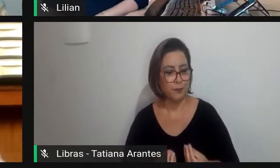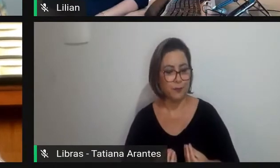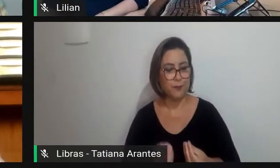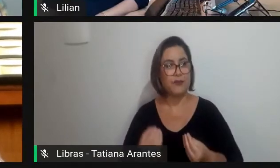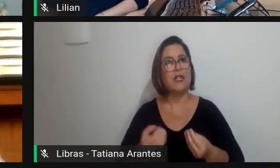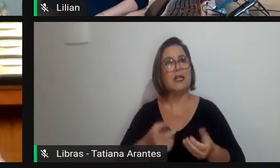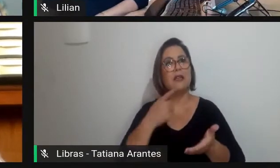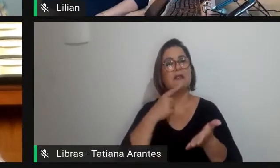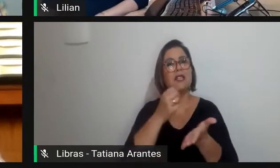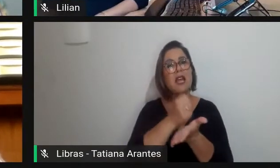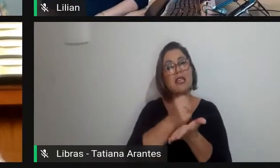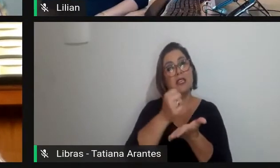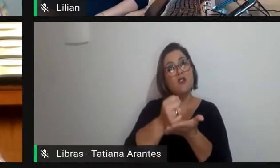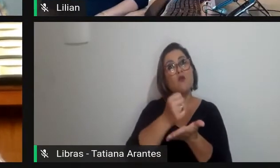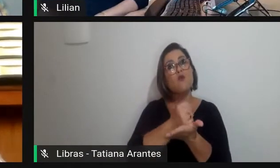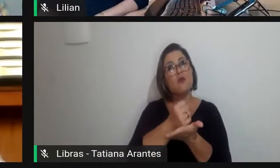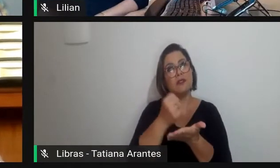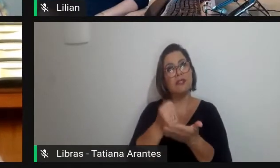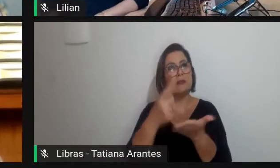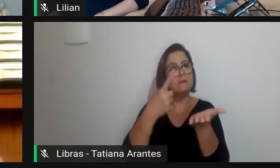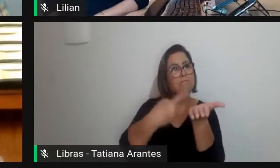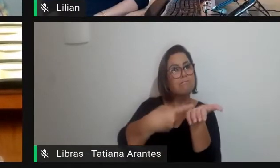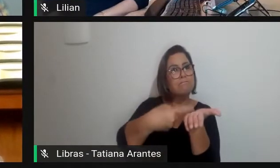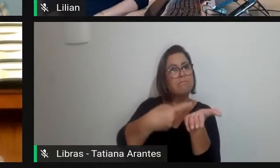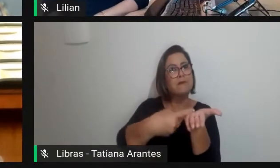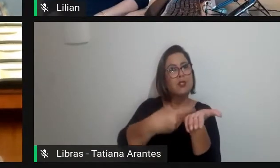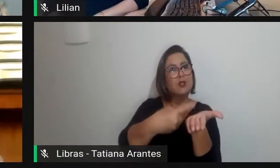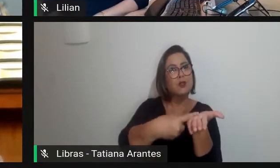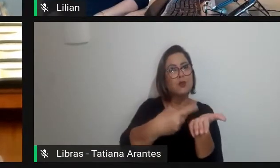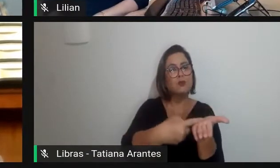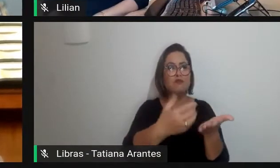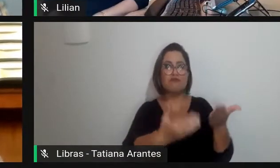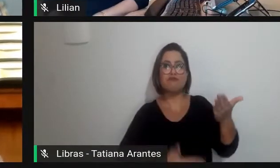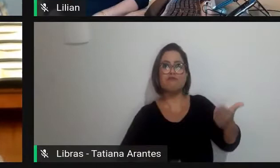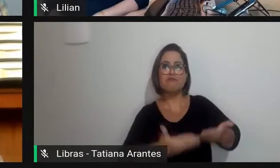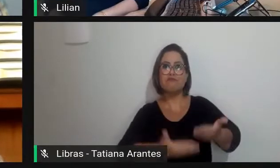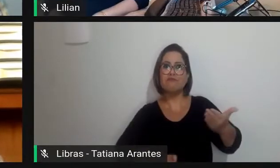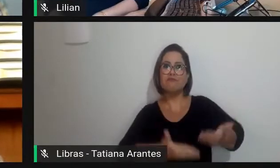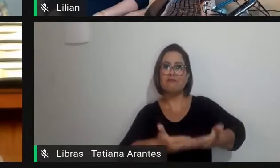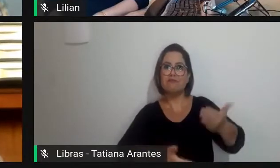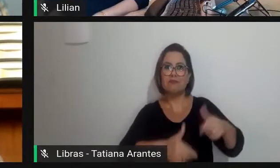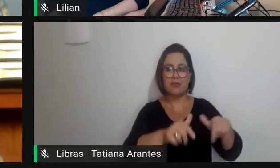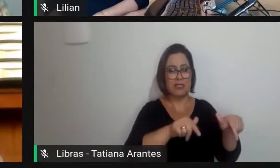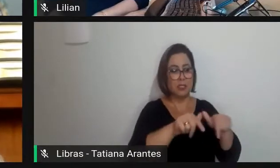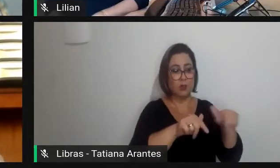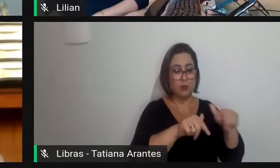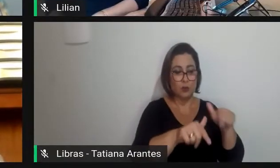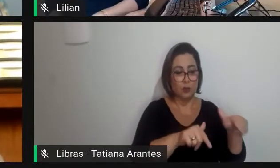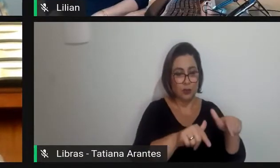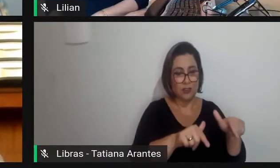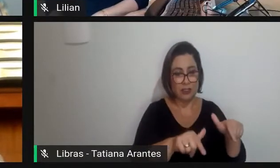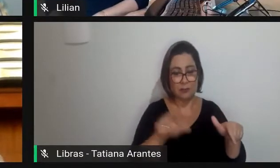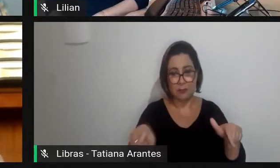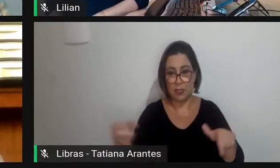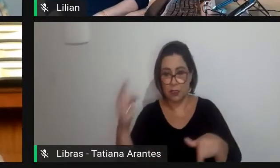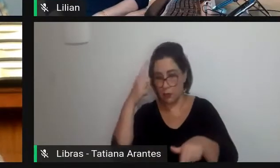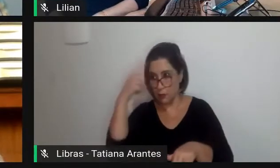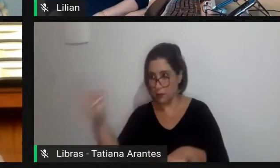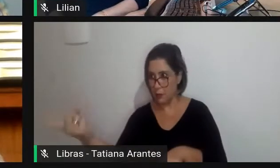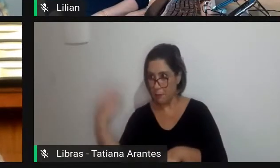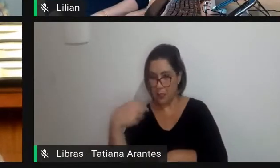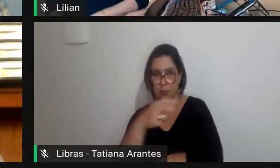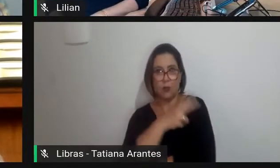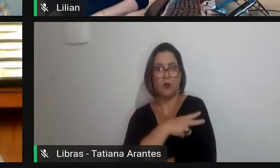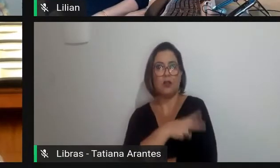gestor, de uma maneira individual, claro. Metas a cumprir, certo? A sociedade vai entender isso